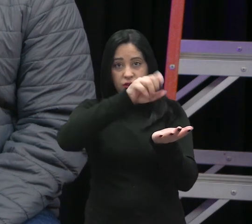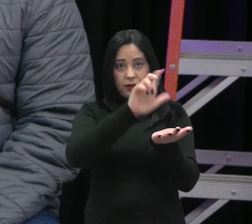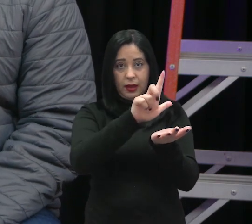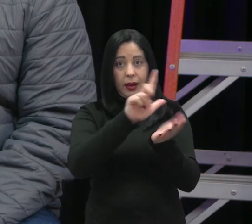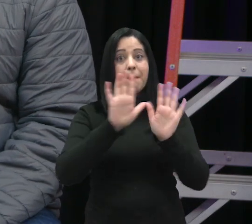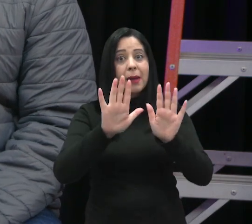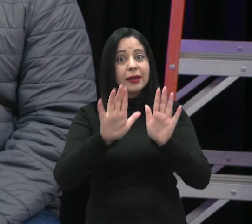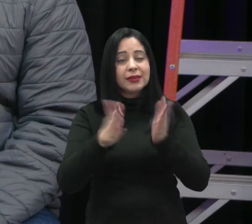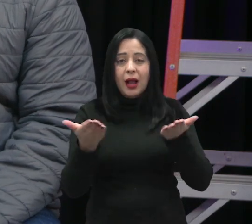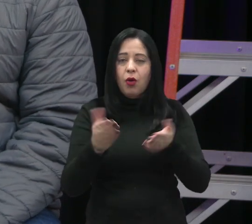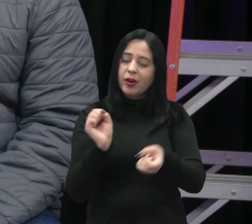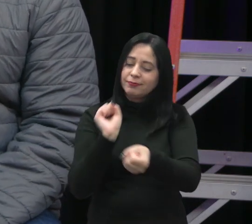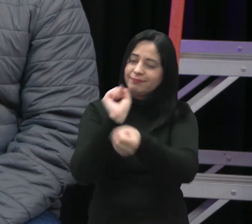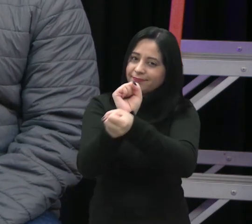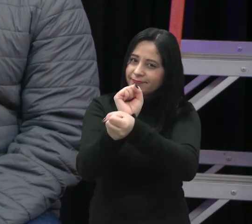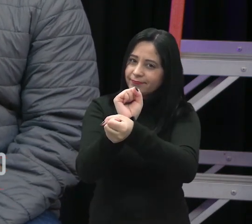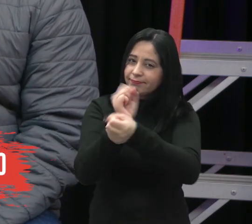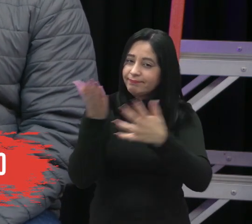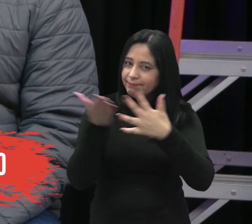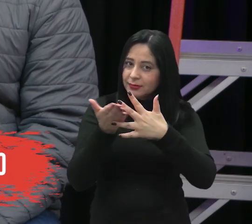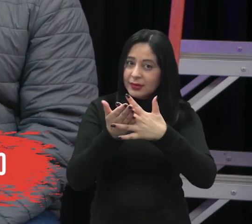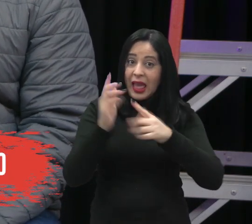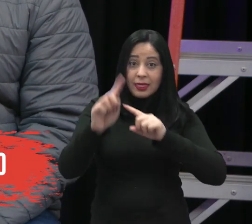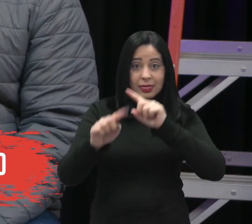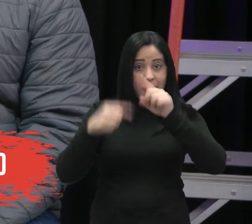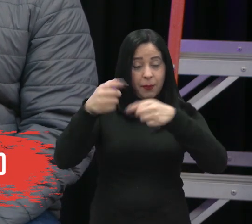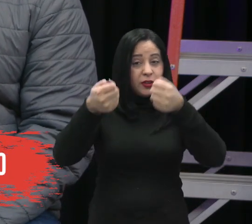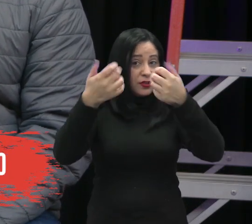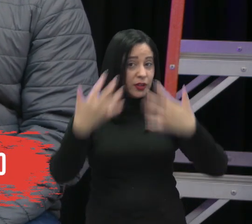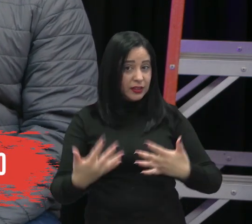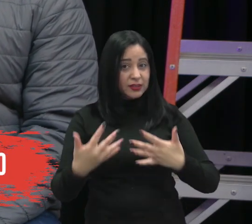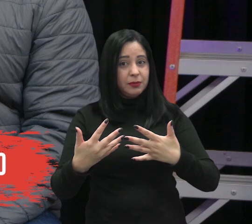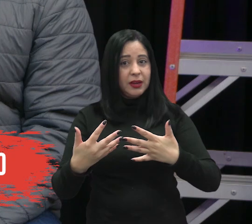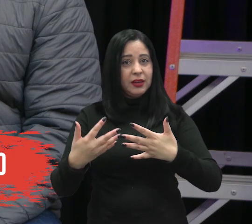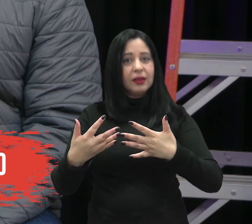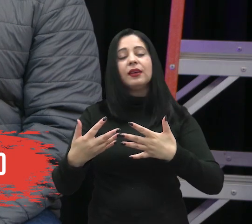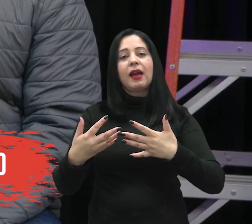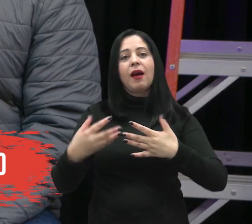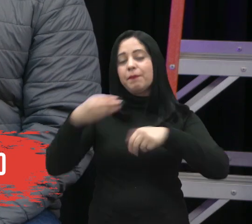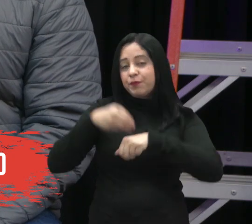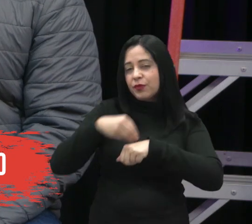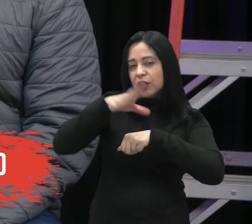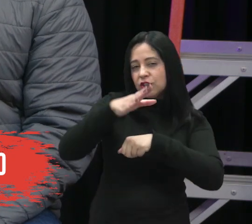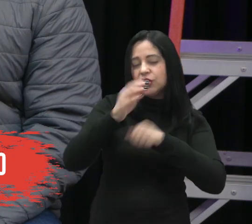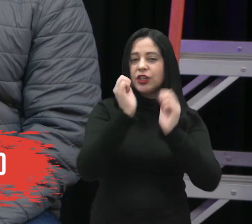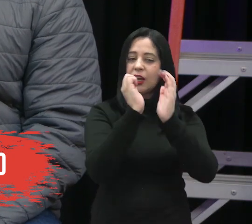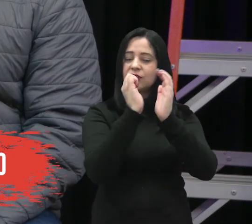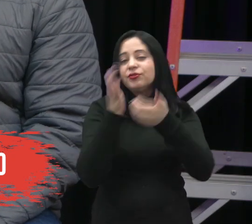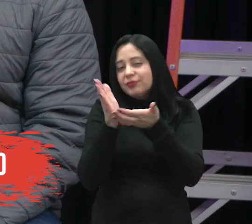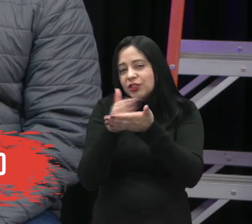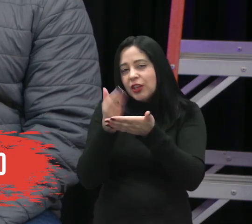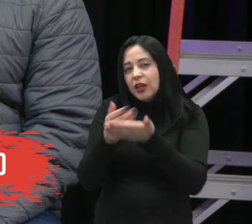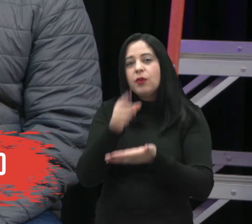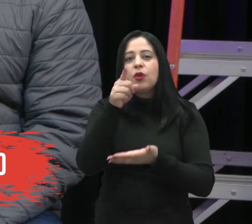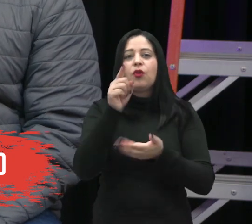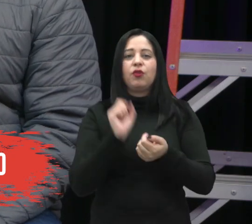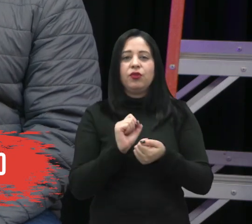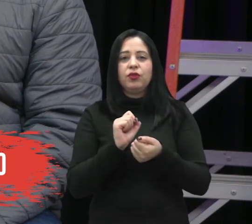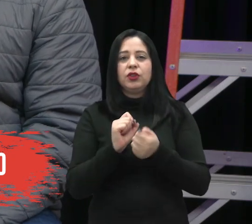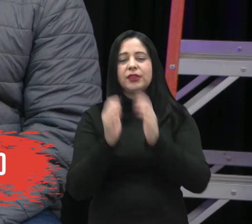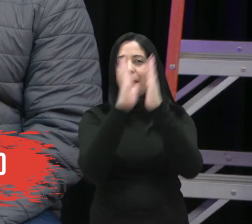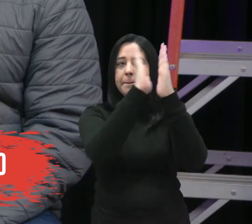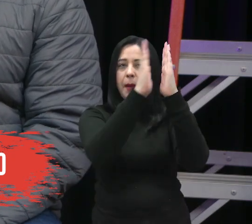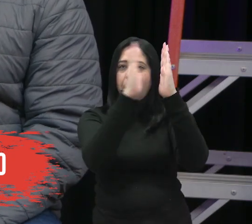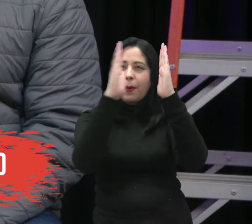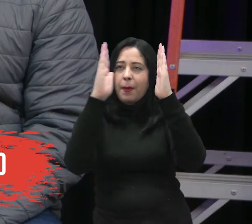fazer uma pausa bem rapidinho. Isso mesmo. Ó, na volta, depois do intervalo, tem o quadro Tem na Biblioteca, com uma dica para você renovar aí, ó, sua